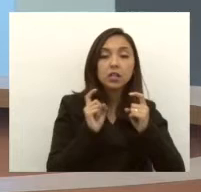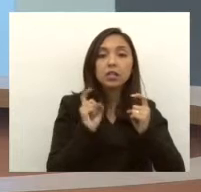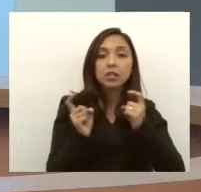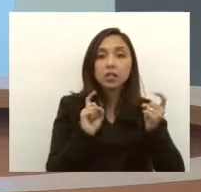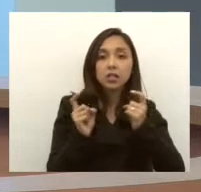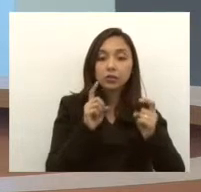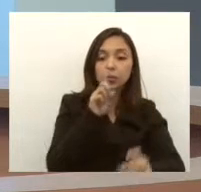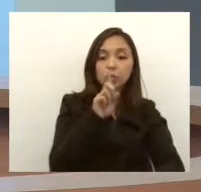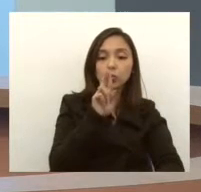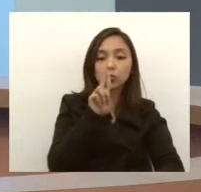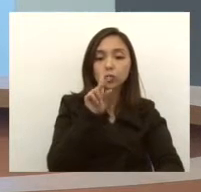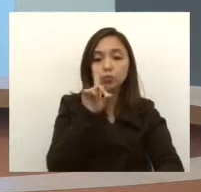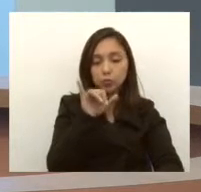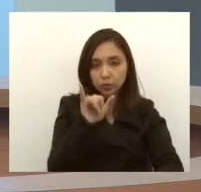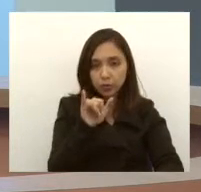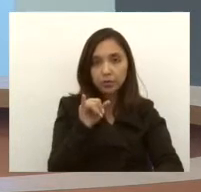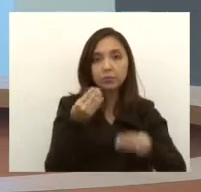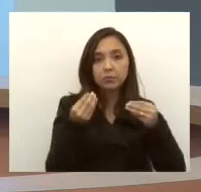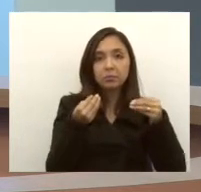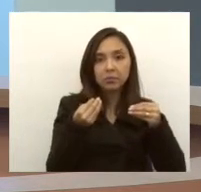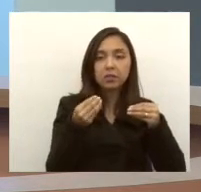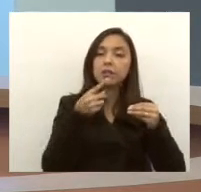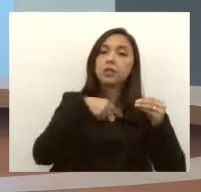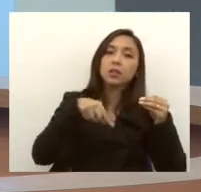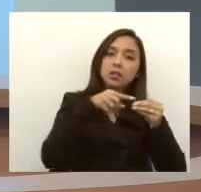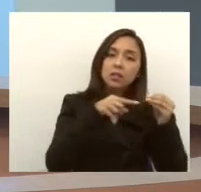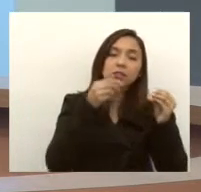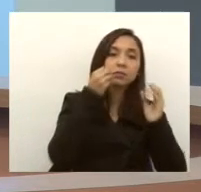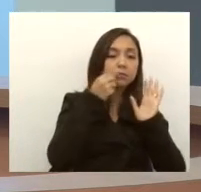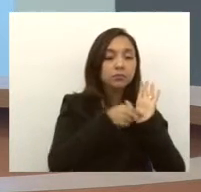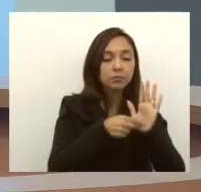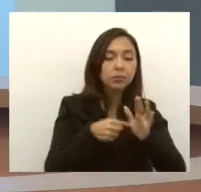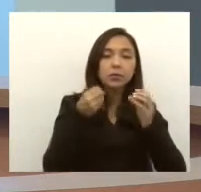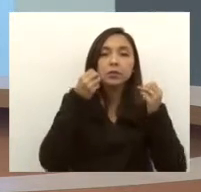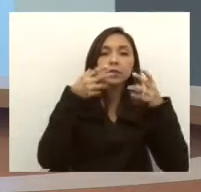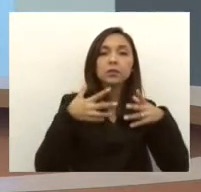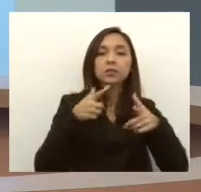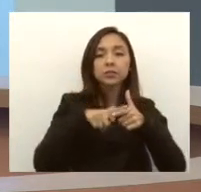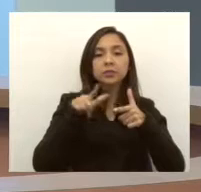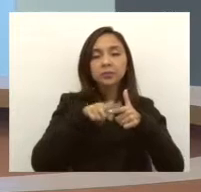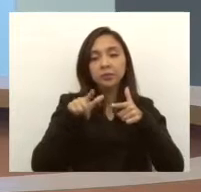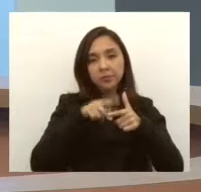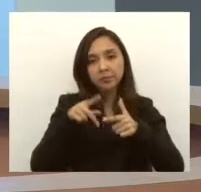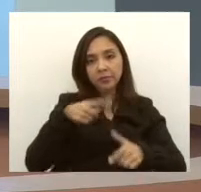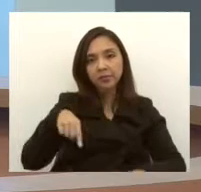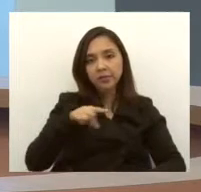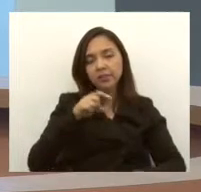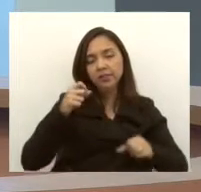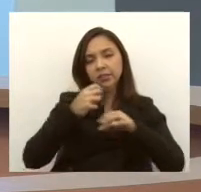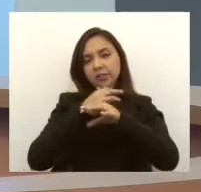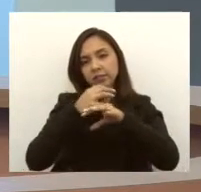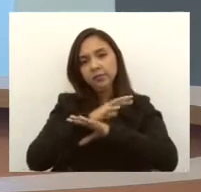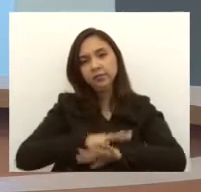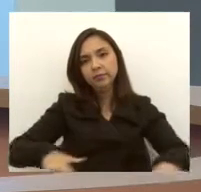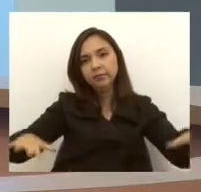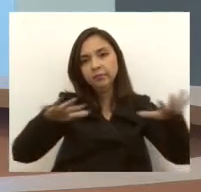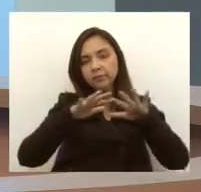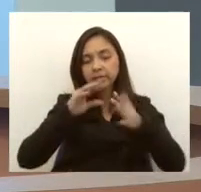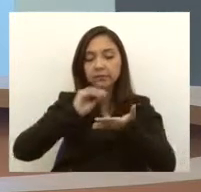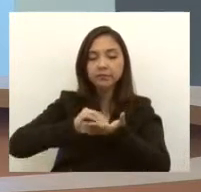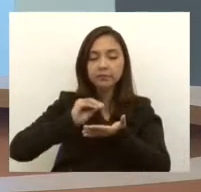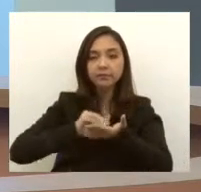da DUDE e que eles possam realmente mostrar o problema deles, né? A cidade inteira